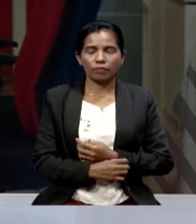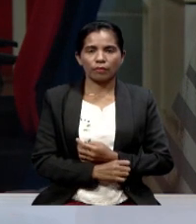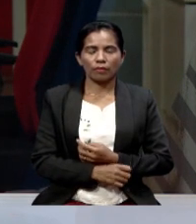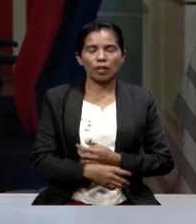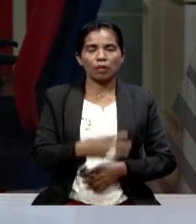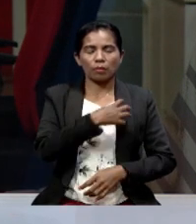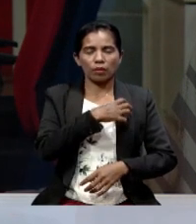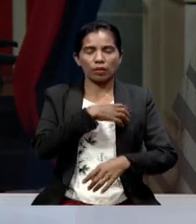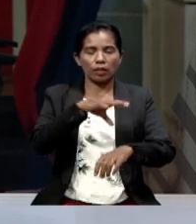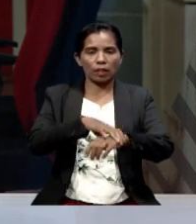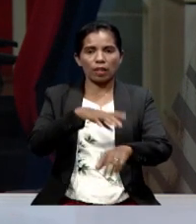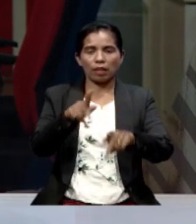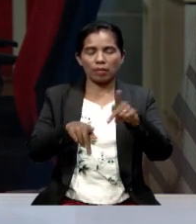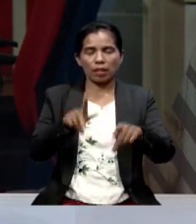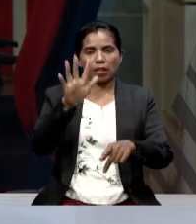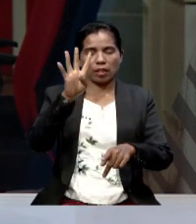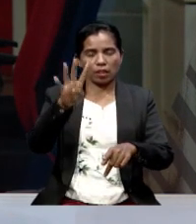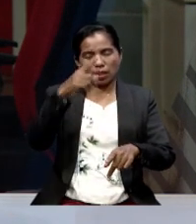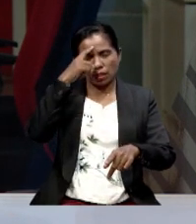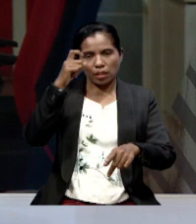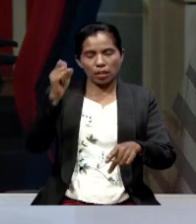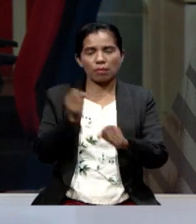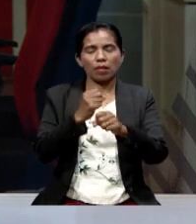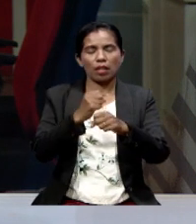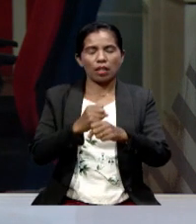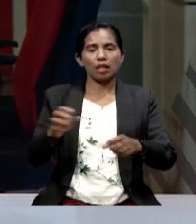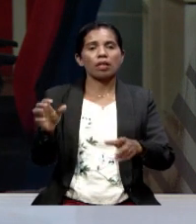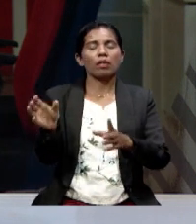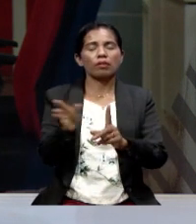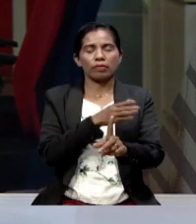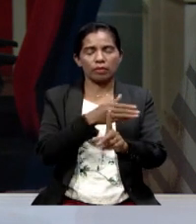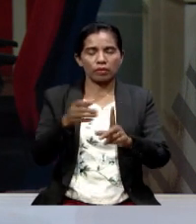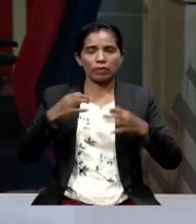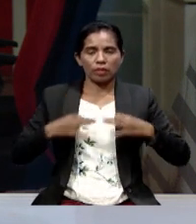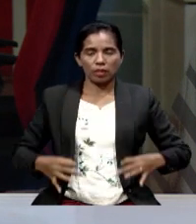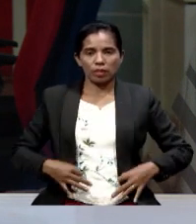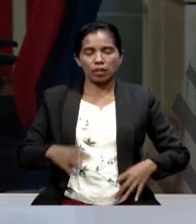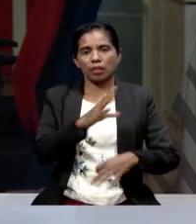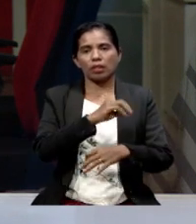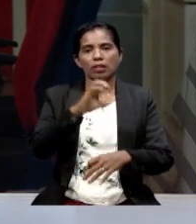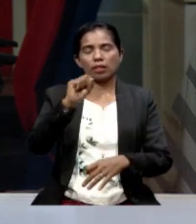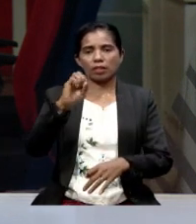Cantela detém suspeito na Inhatama de confirmar a agressão física a soro lesado Sebastião.